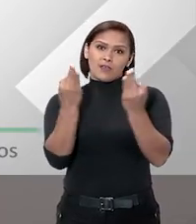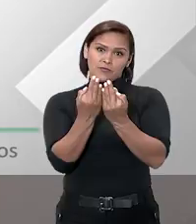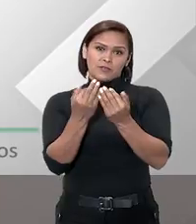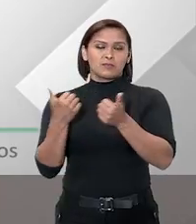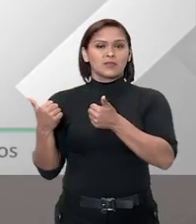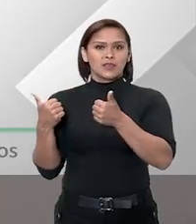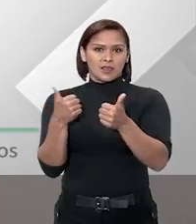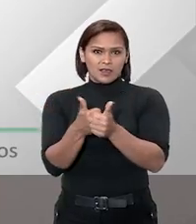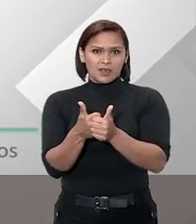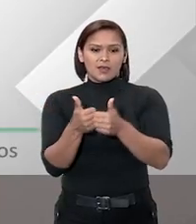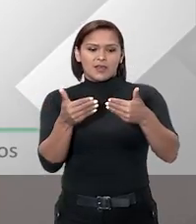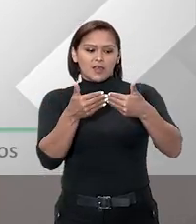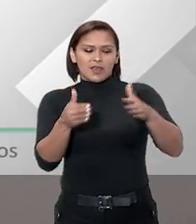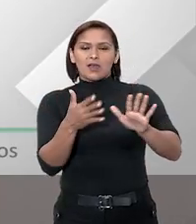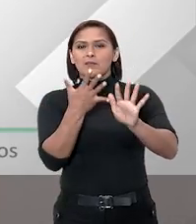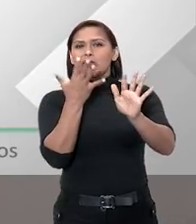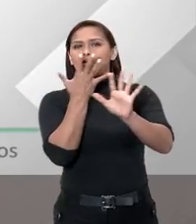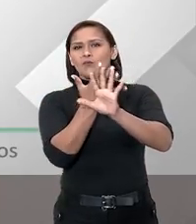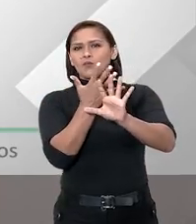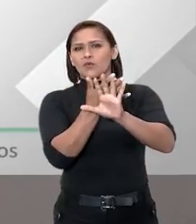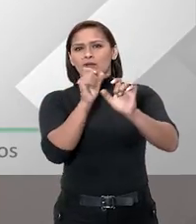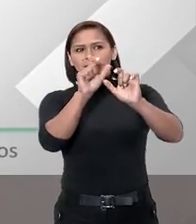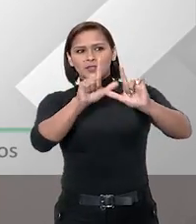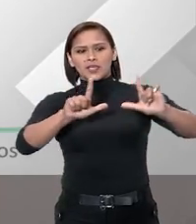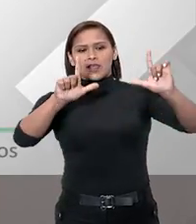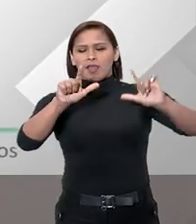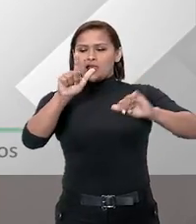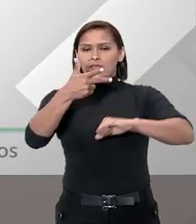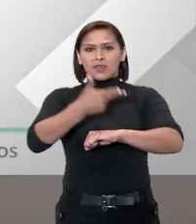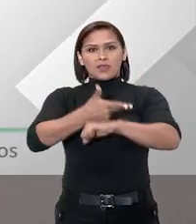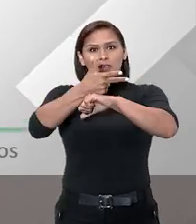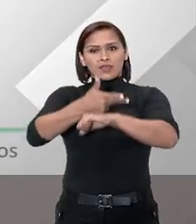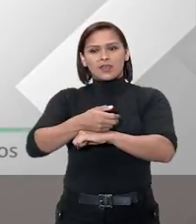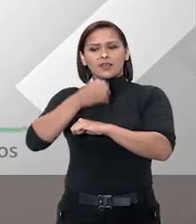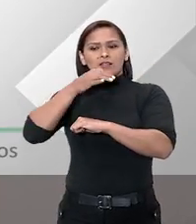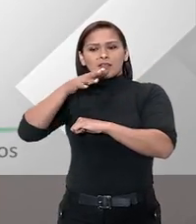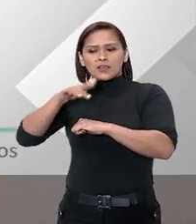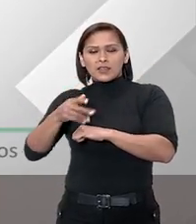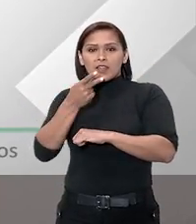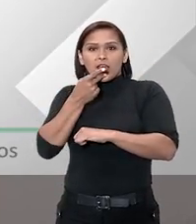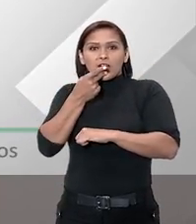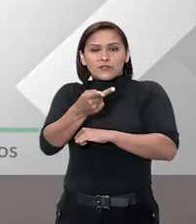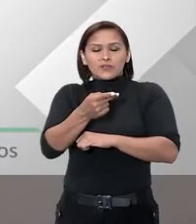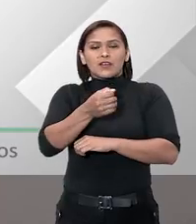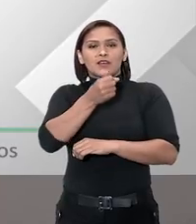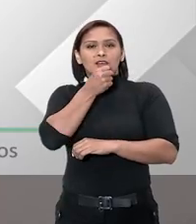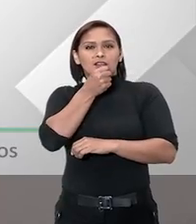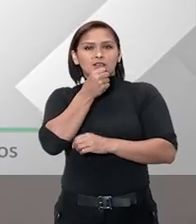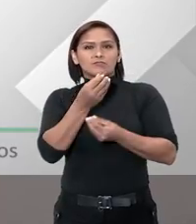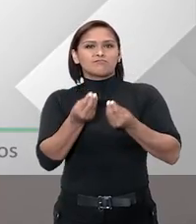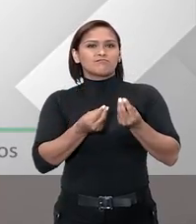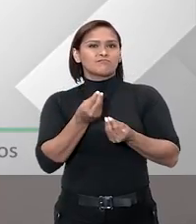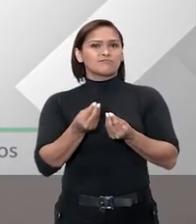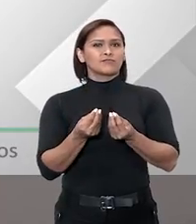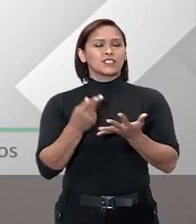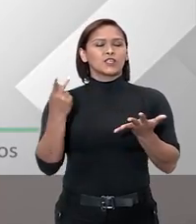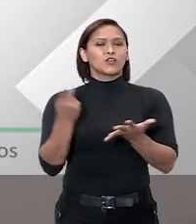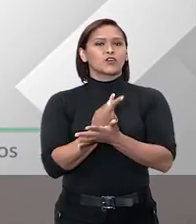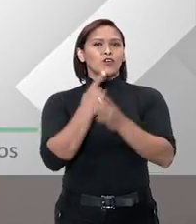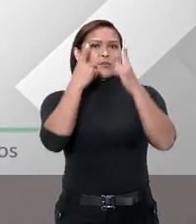dela abra um webcam para que aquela criança transmita para o entrevistador